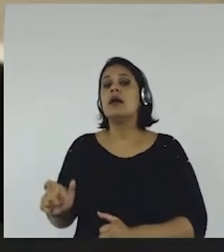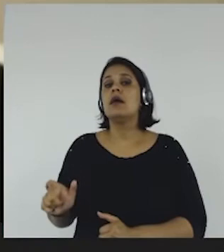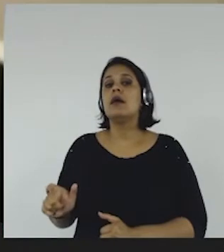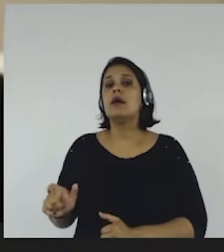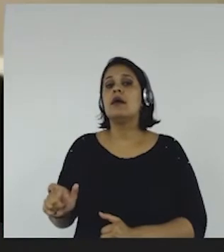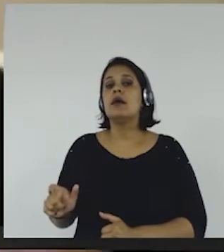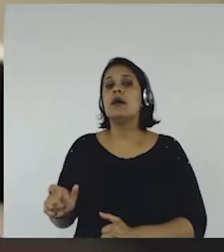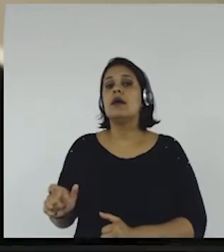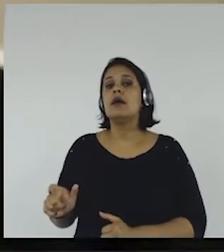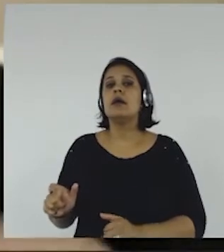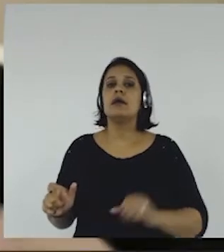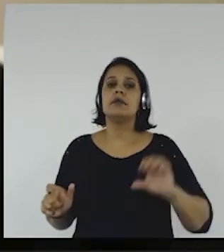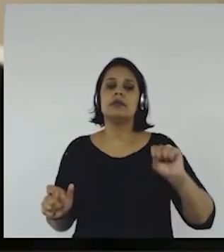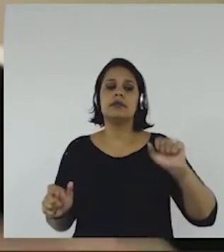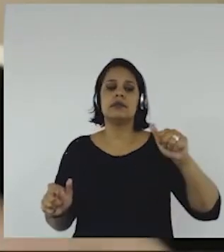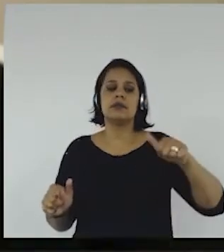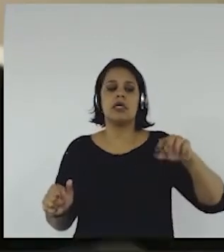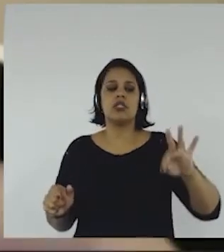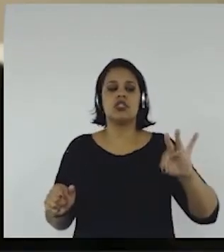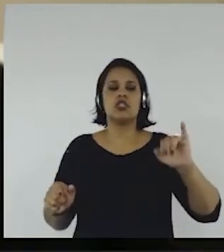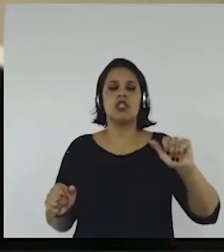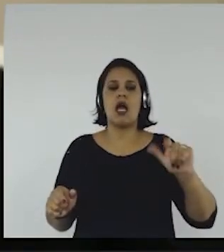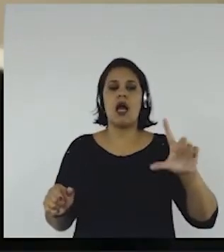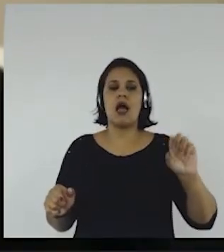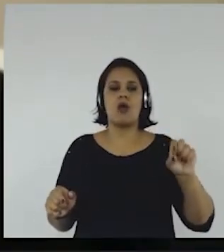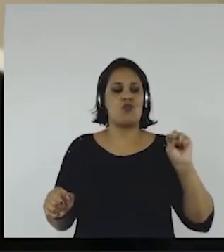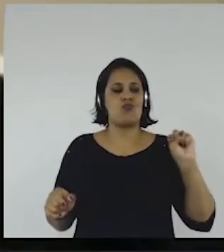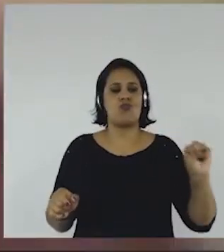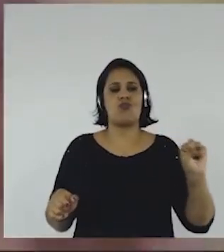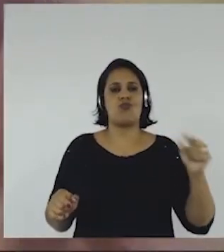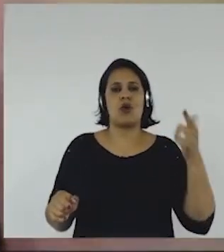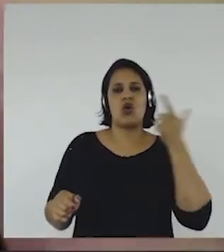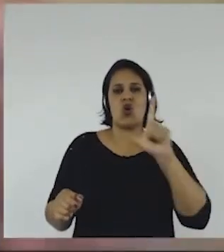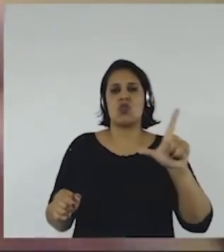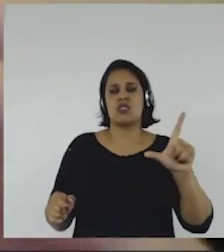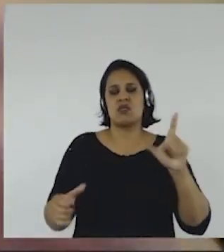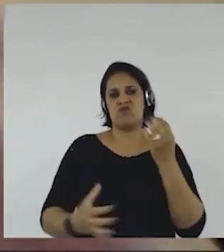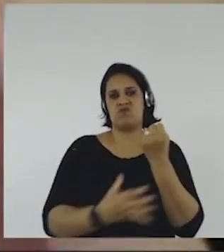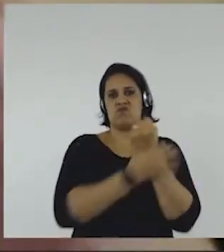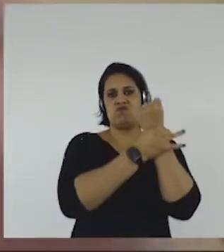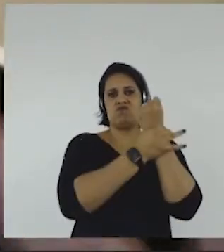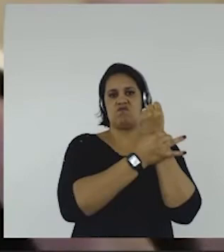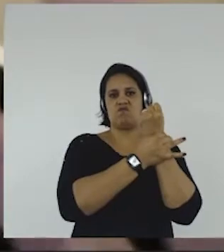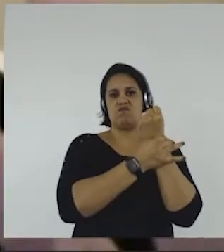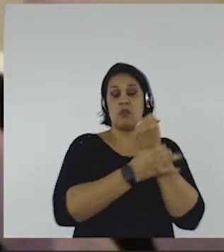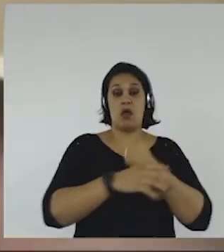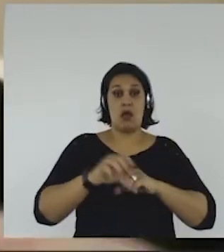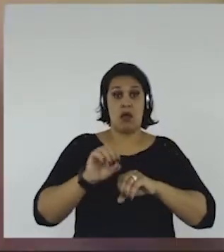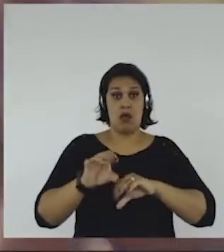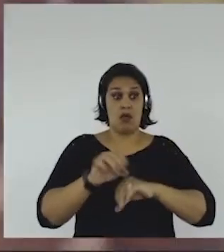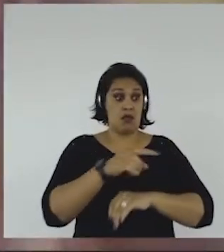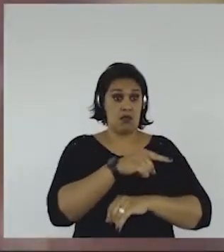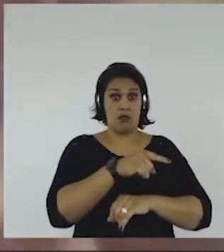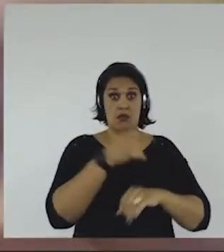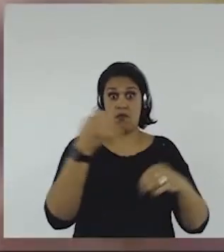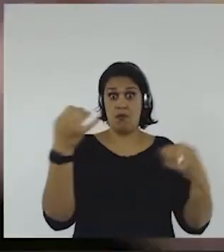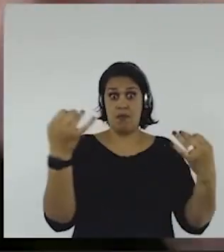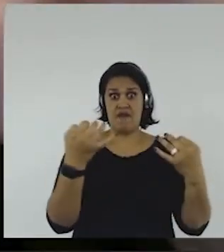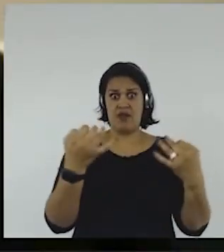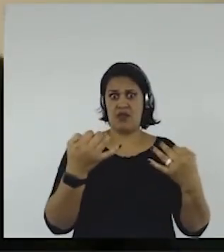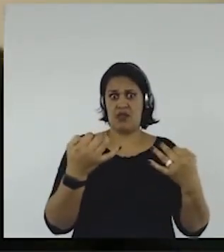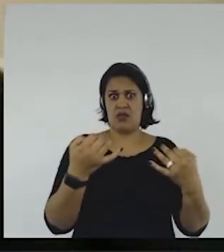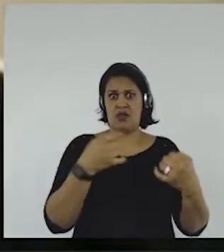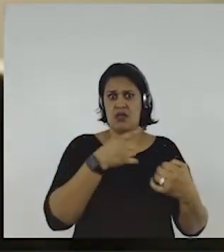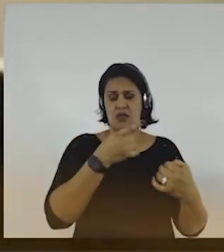Santiago Dantas, Francisco Clementino de Santiago Dantas. As aulas dele eram pré-lições. Ele